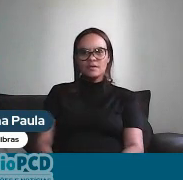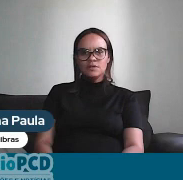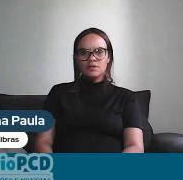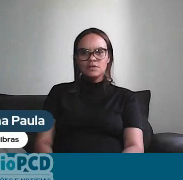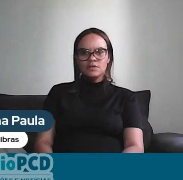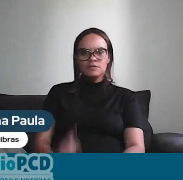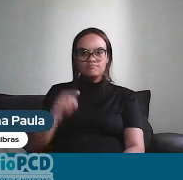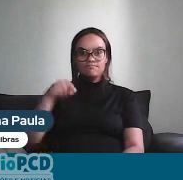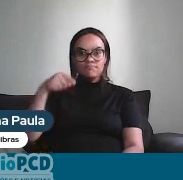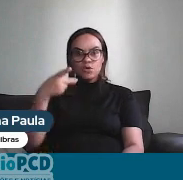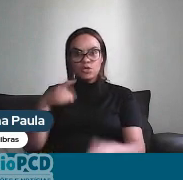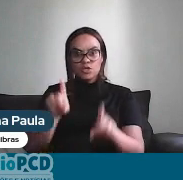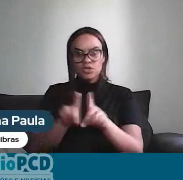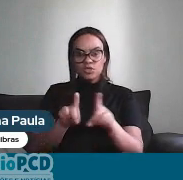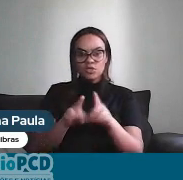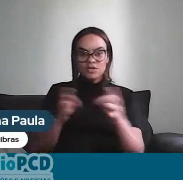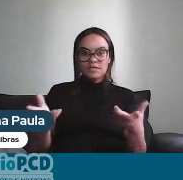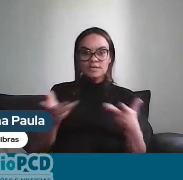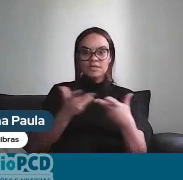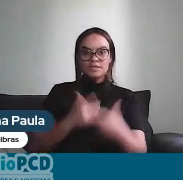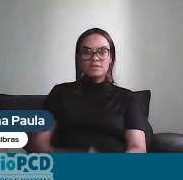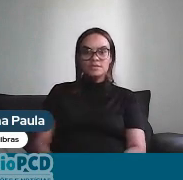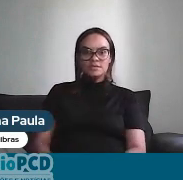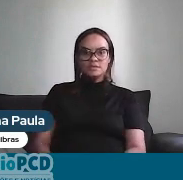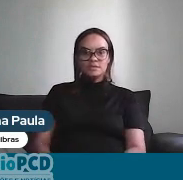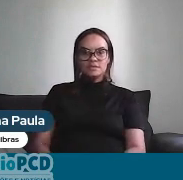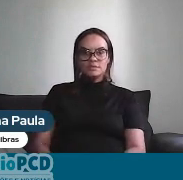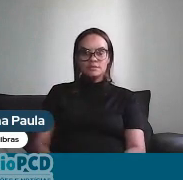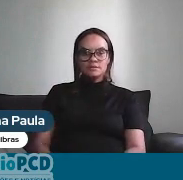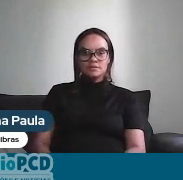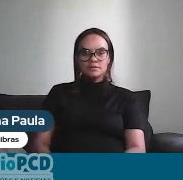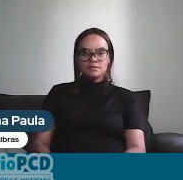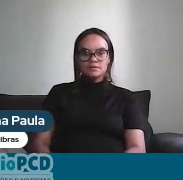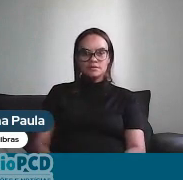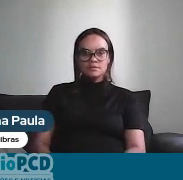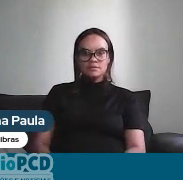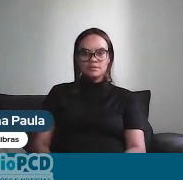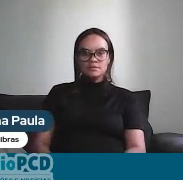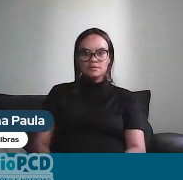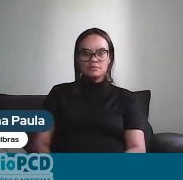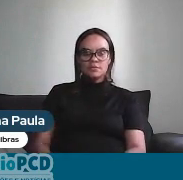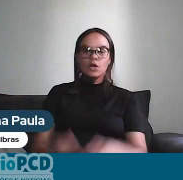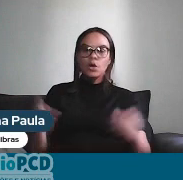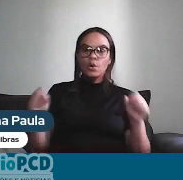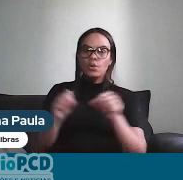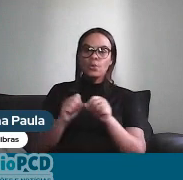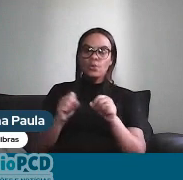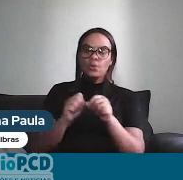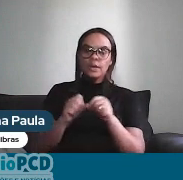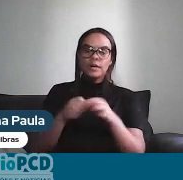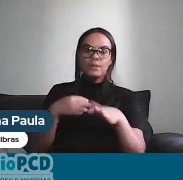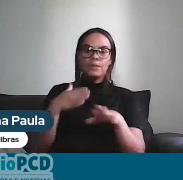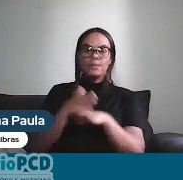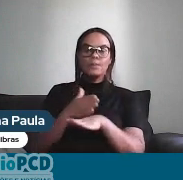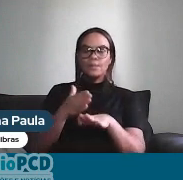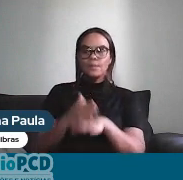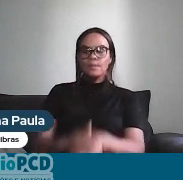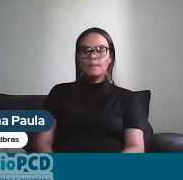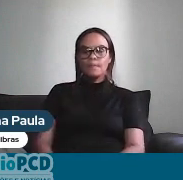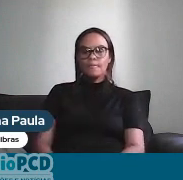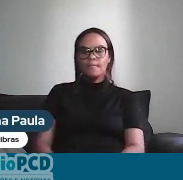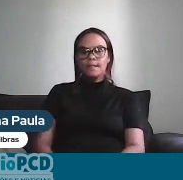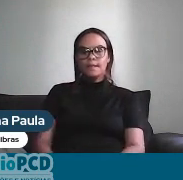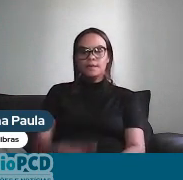outras também recebam outros benefícios, ou então fazer com que haja uma participação, tanto da